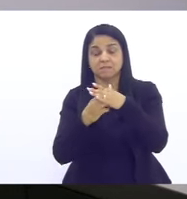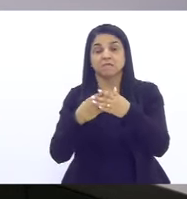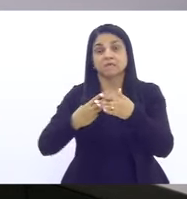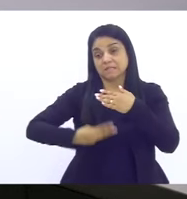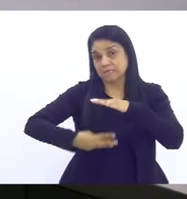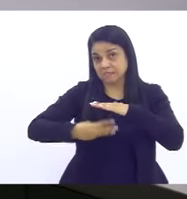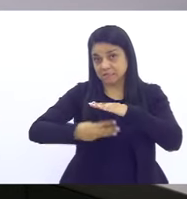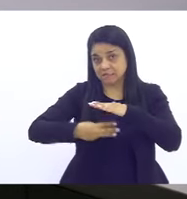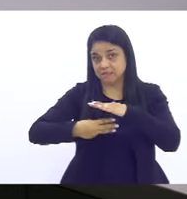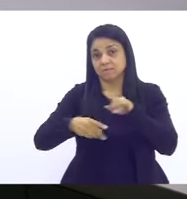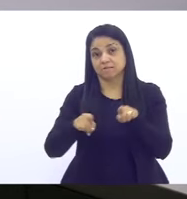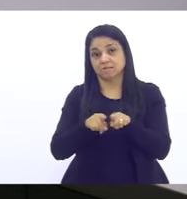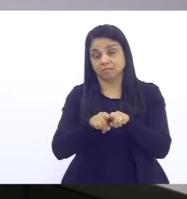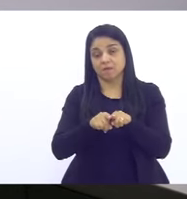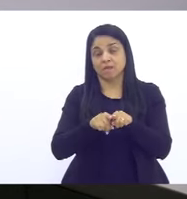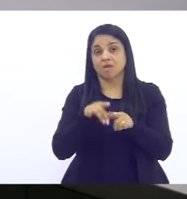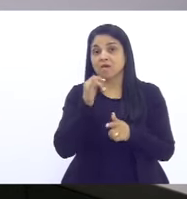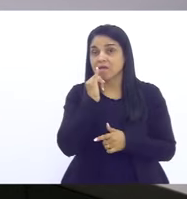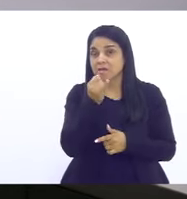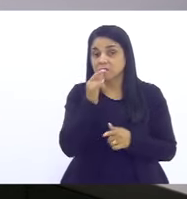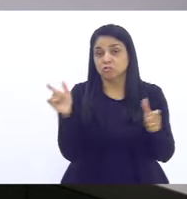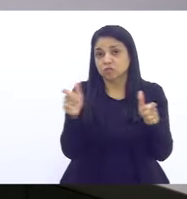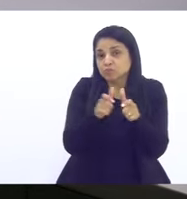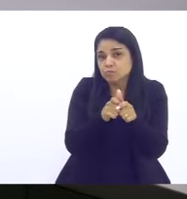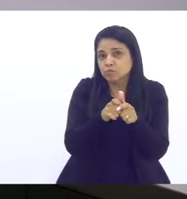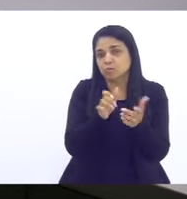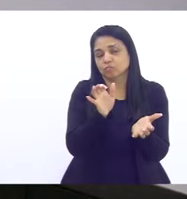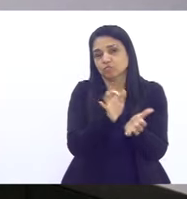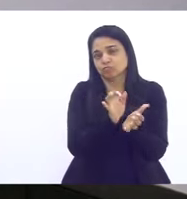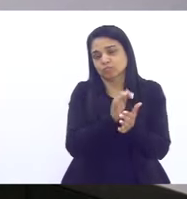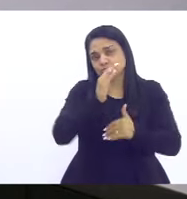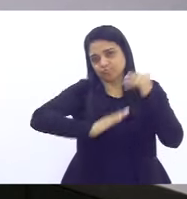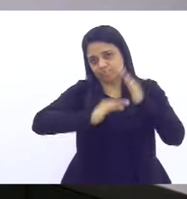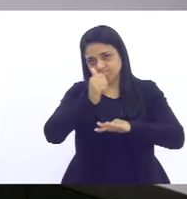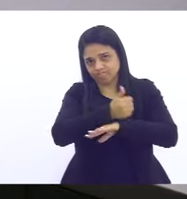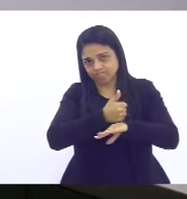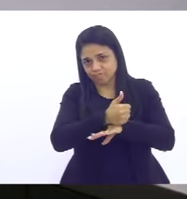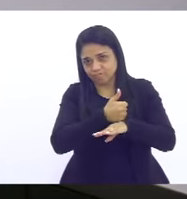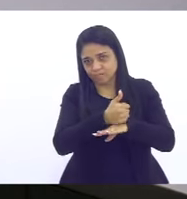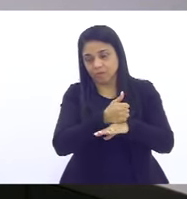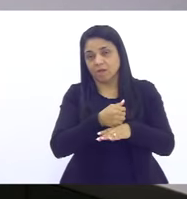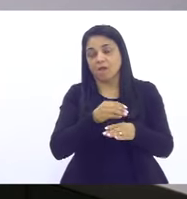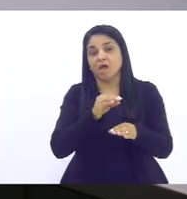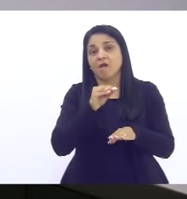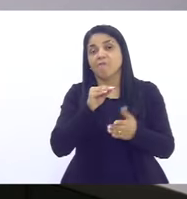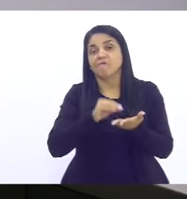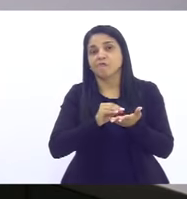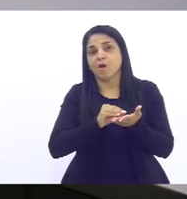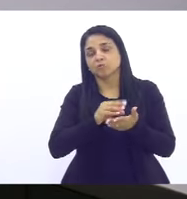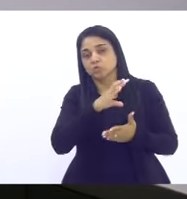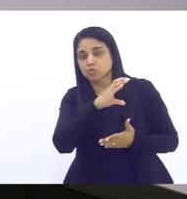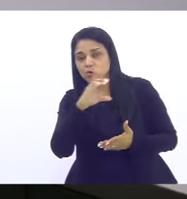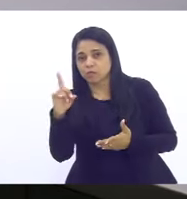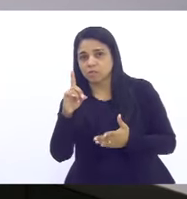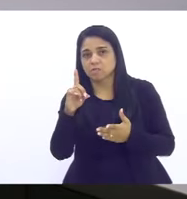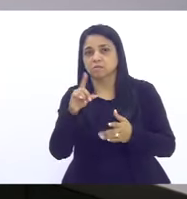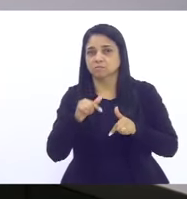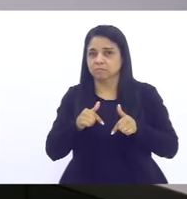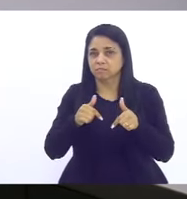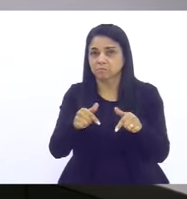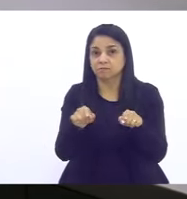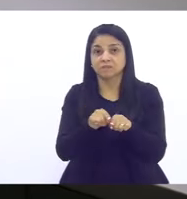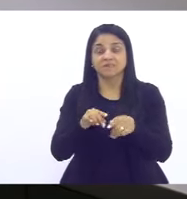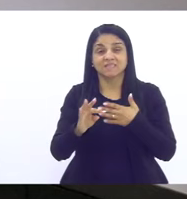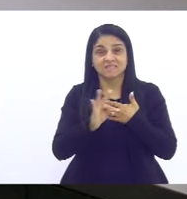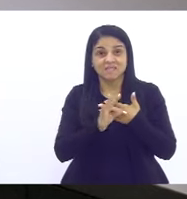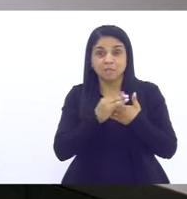terceirizados, relatando a diminuição das equipes, a falta de coordenação das ações. Eu tenho técnico que está